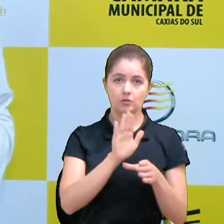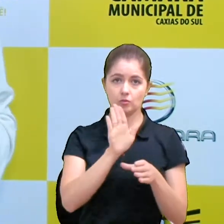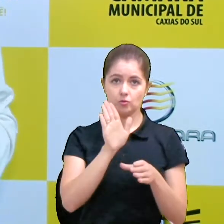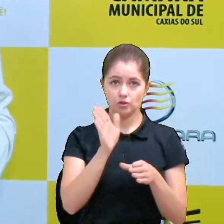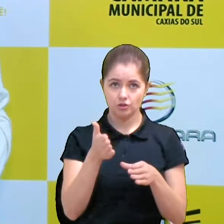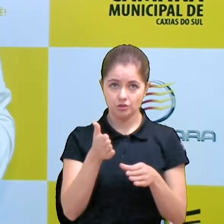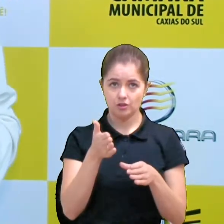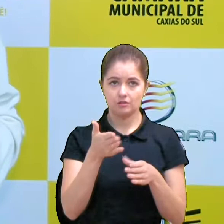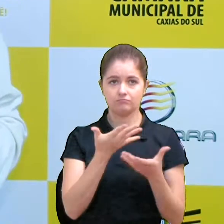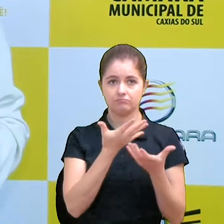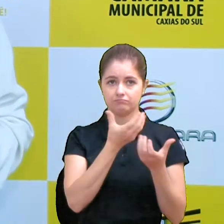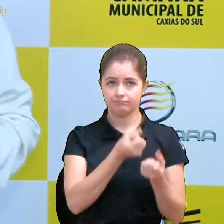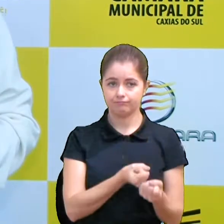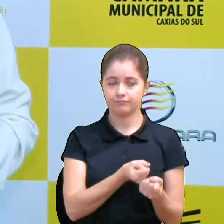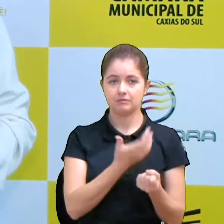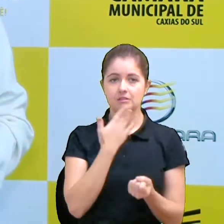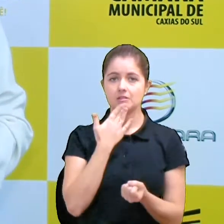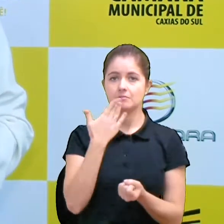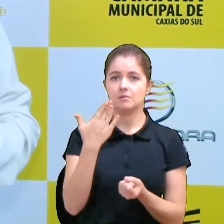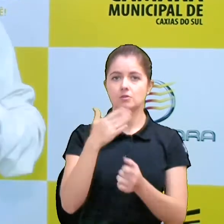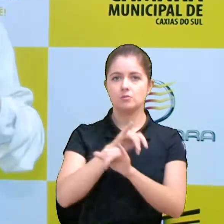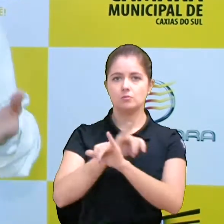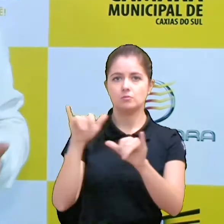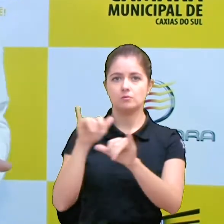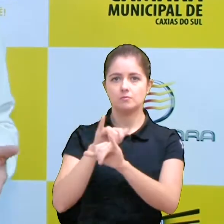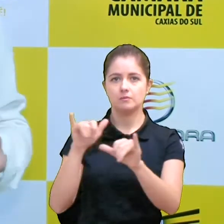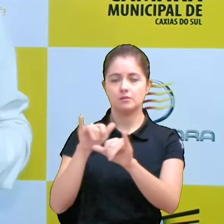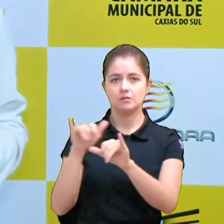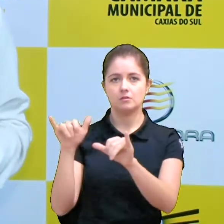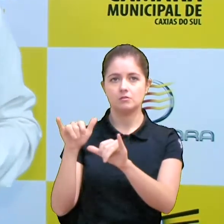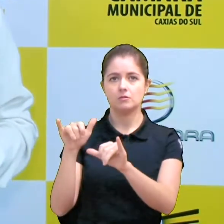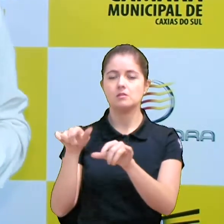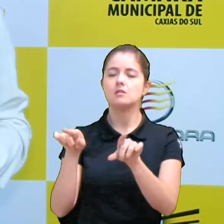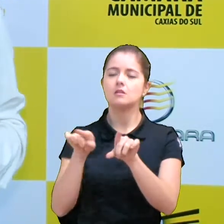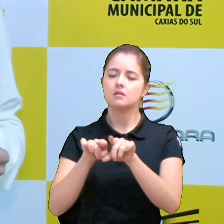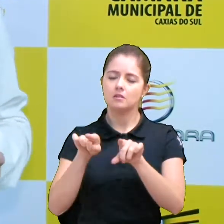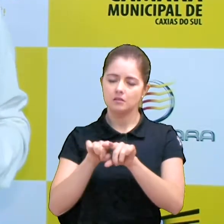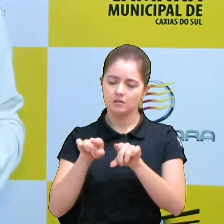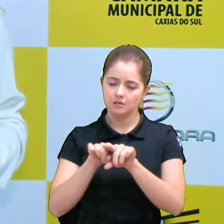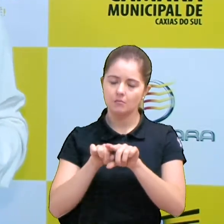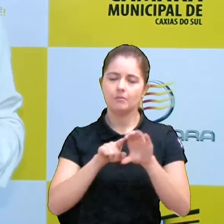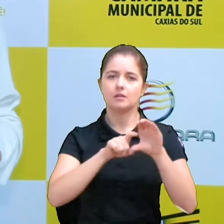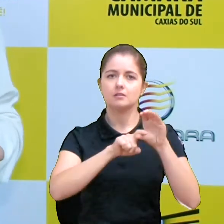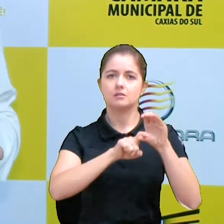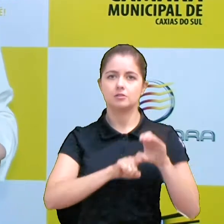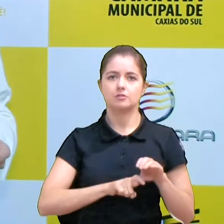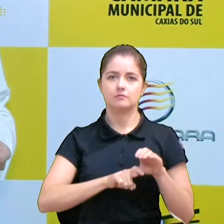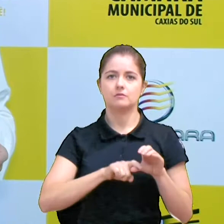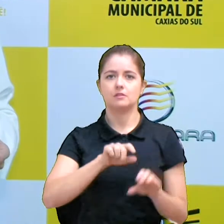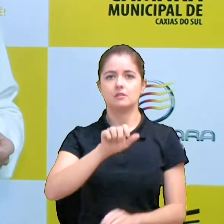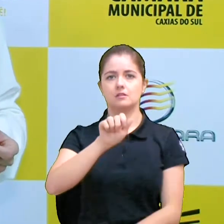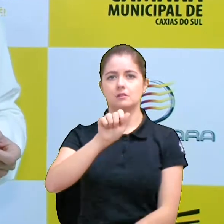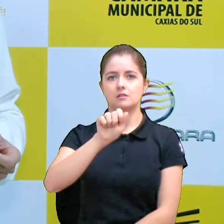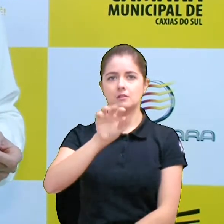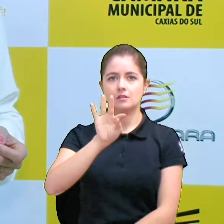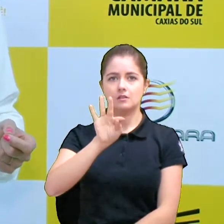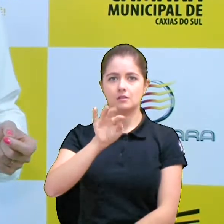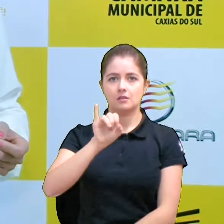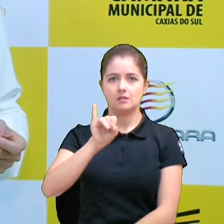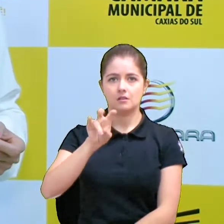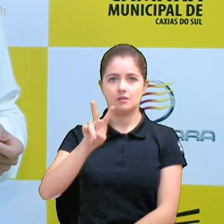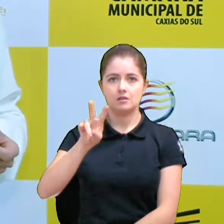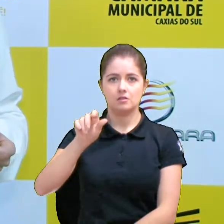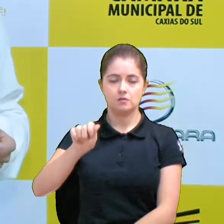um pedido de explicações, daí também a respeito também da dívida ativa do município, mas agora é para saber aonde